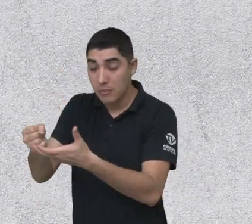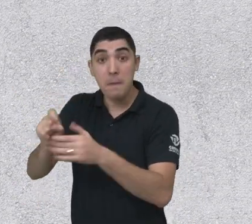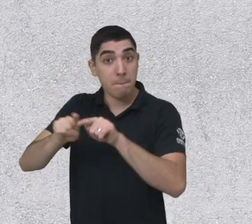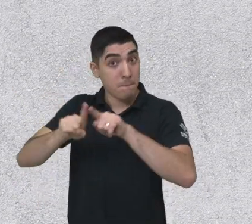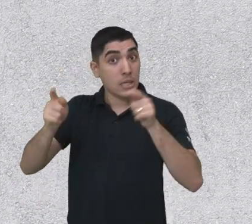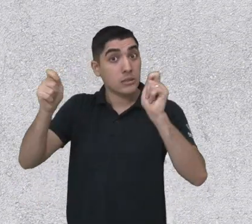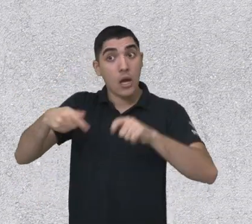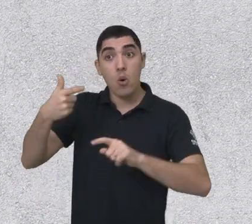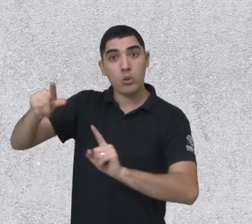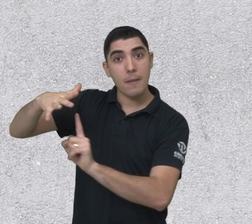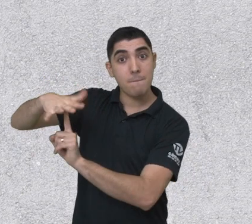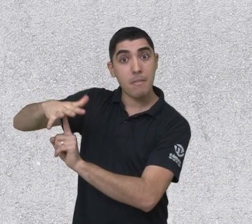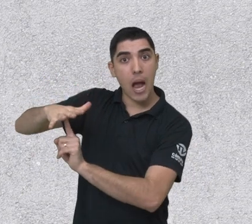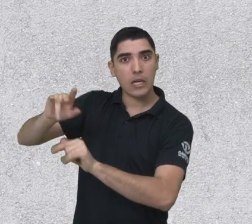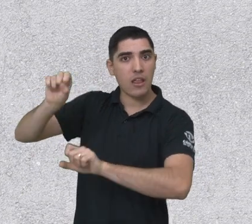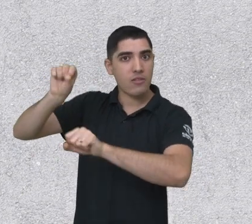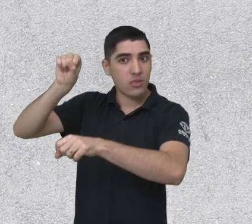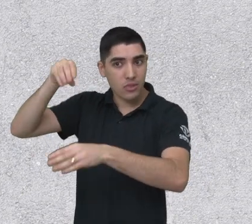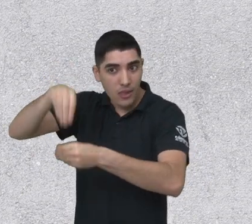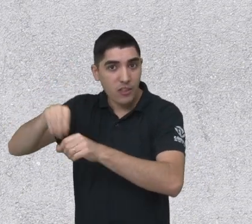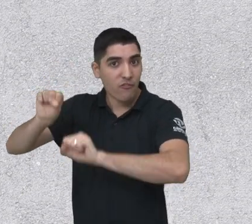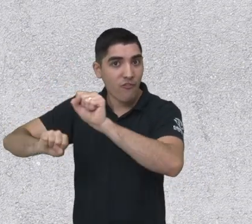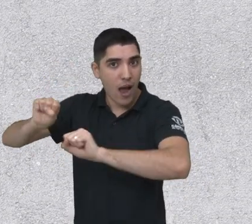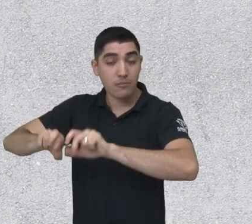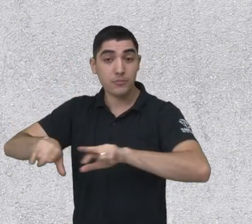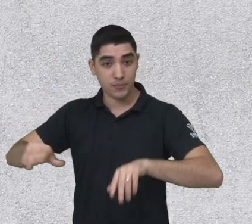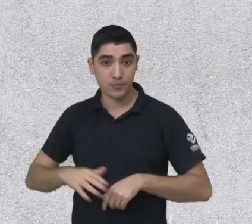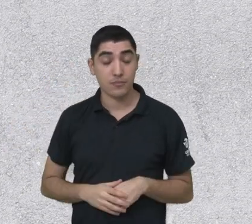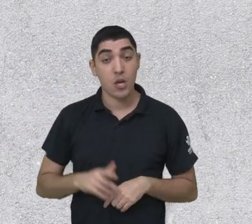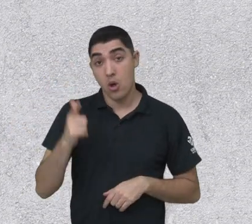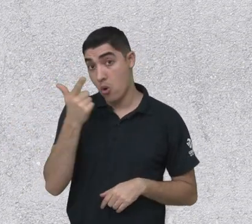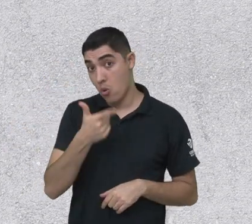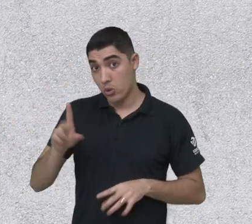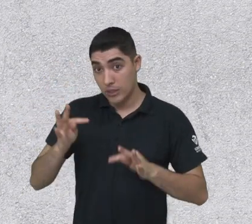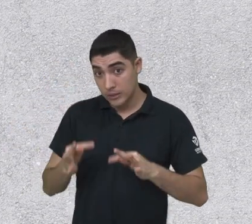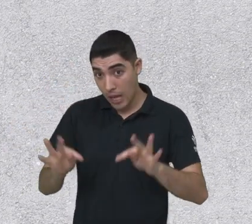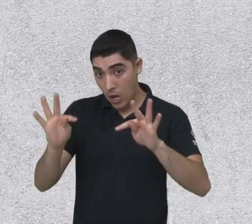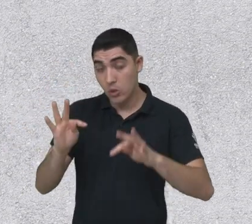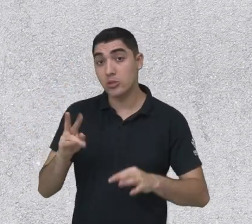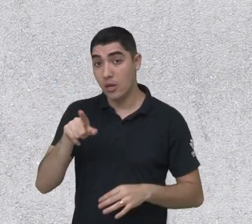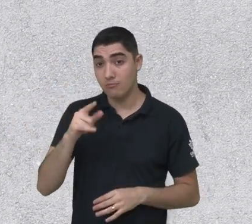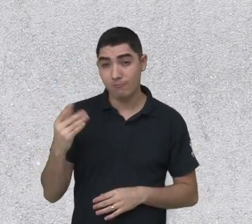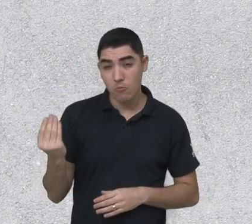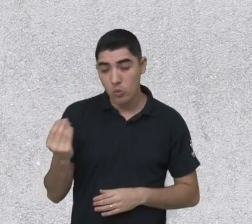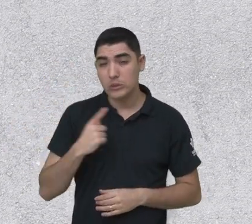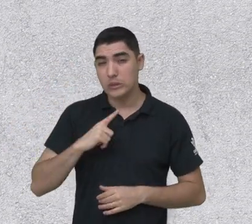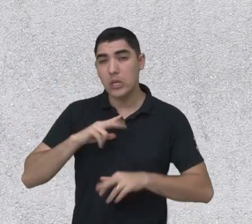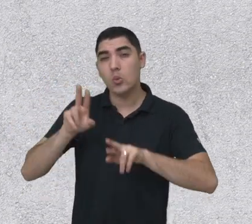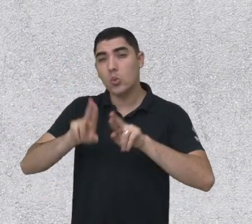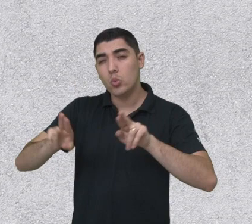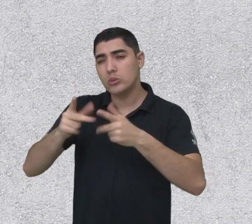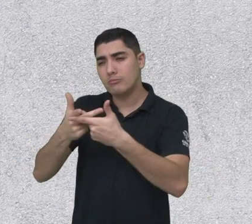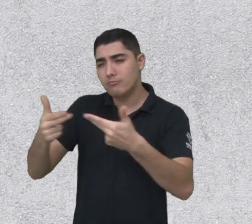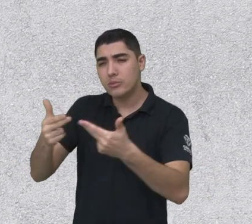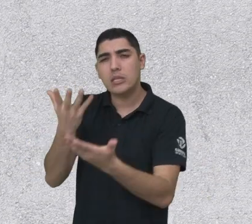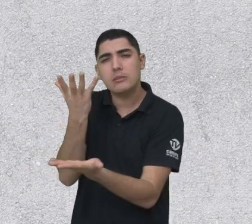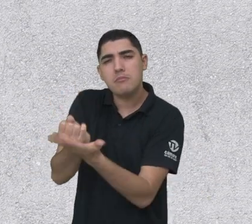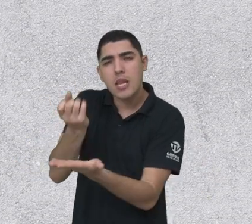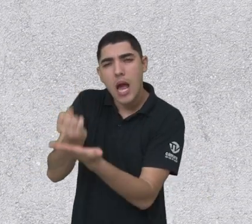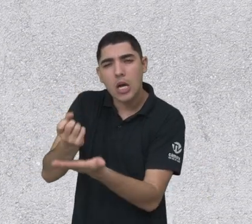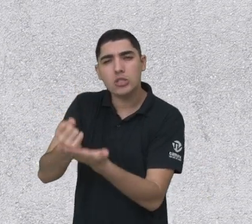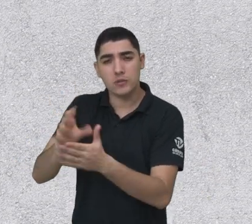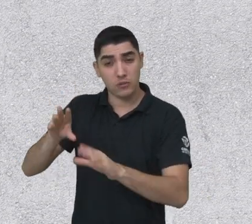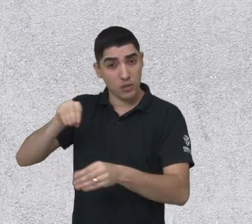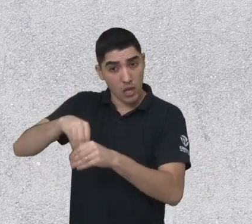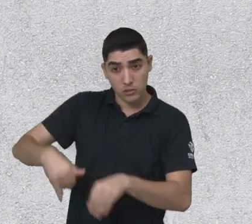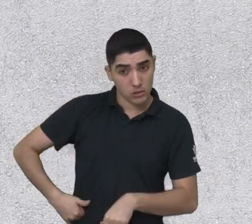grandes máquinas industriais também. Um outro exemplo que a gente já usa bastante são os smartwatches e sua funcionalidade com os